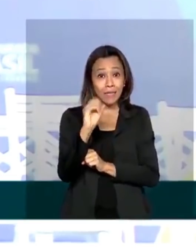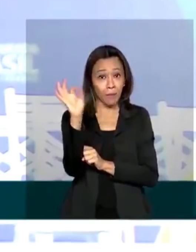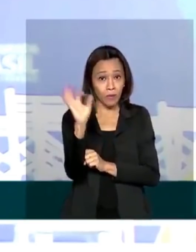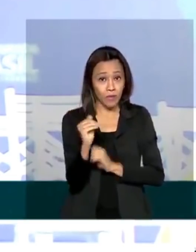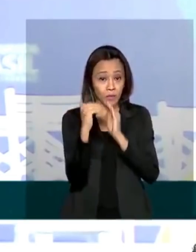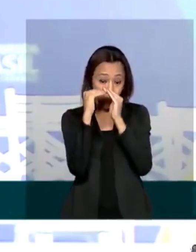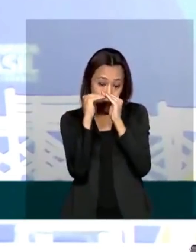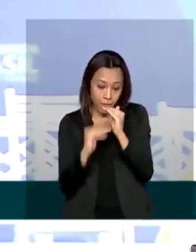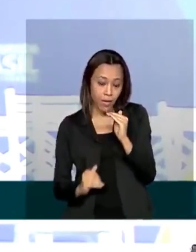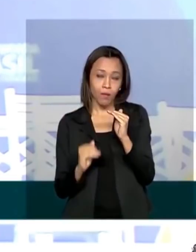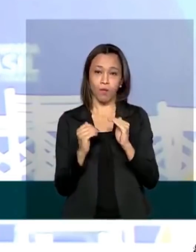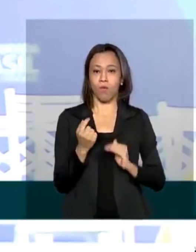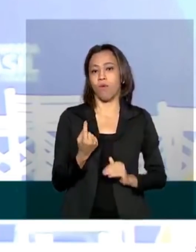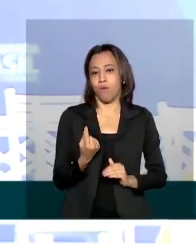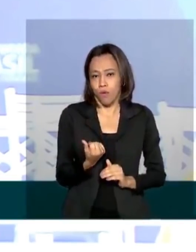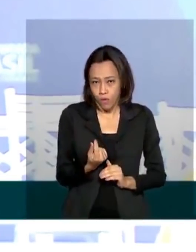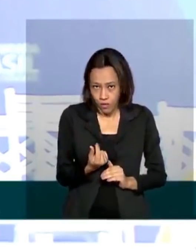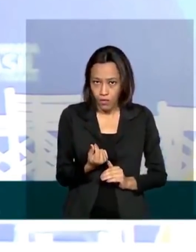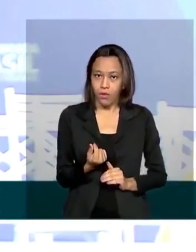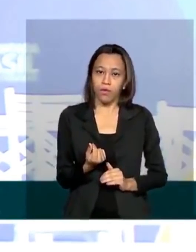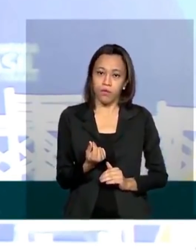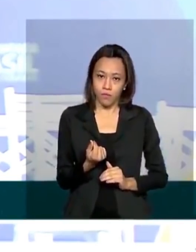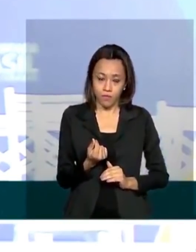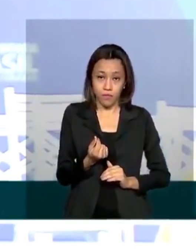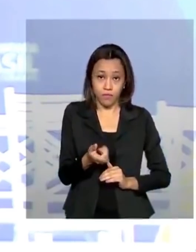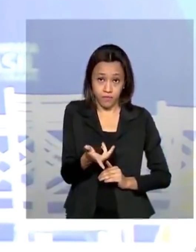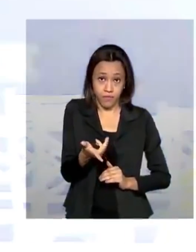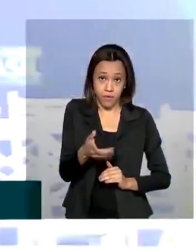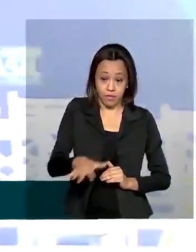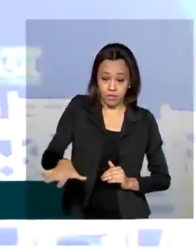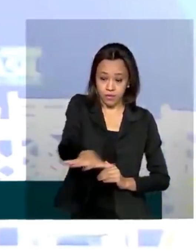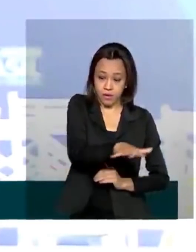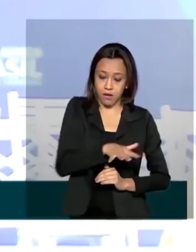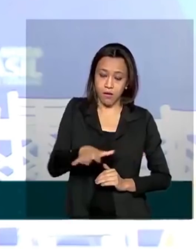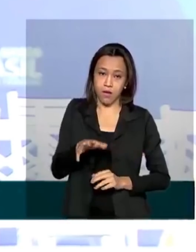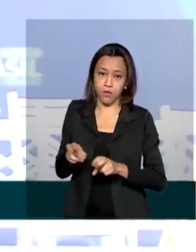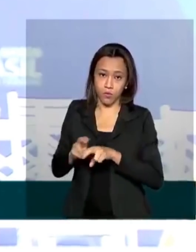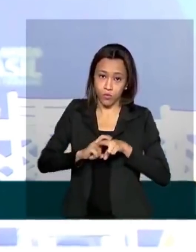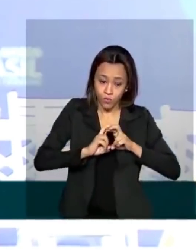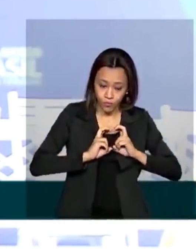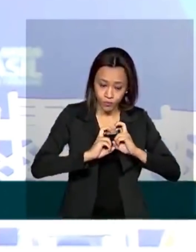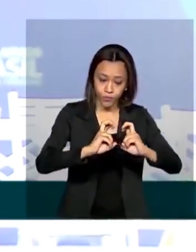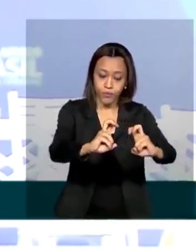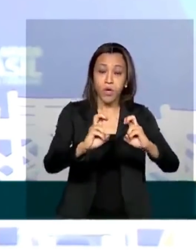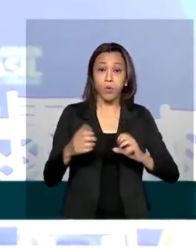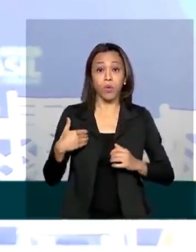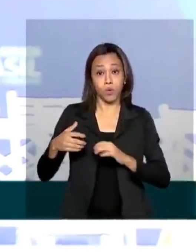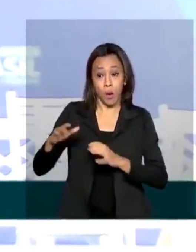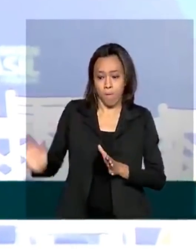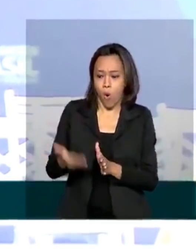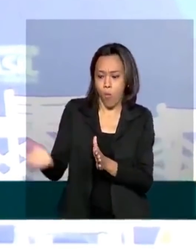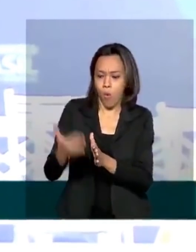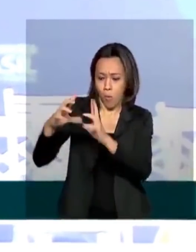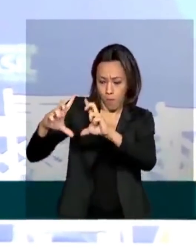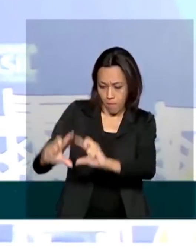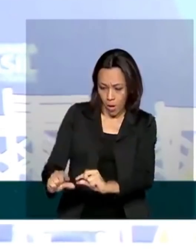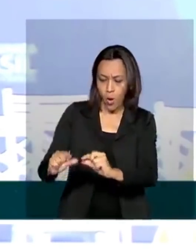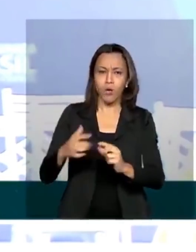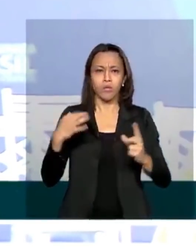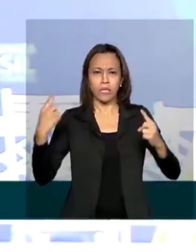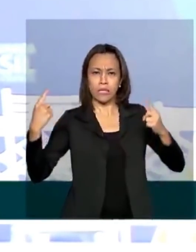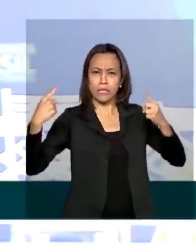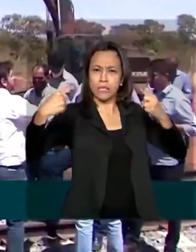para o custeio da lavoura. Quando a gente baixa o custo da produção, a gente fica mais